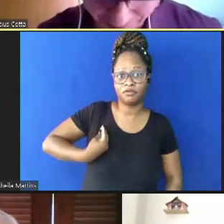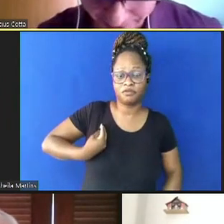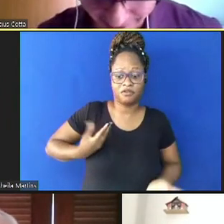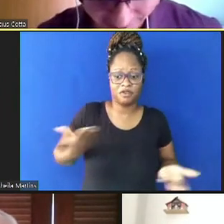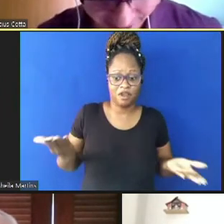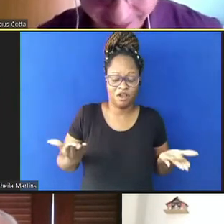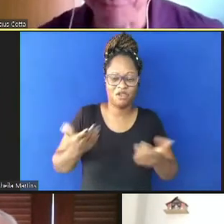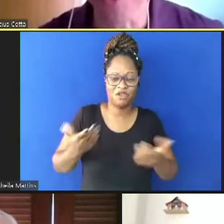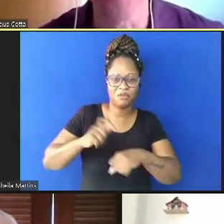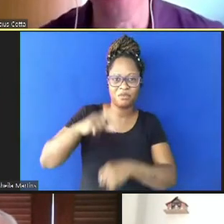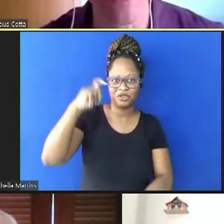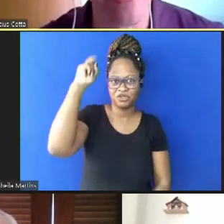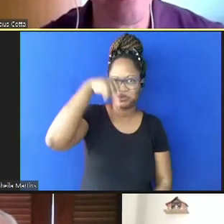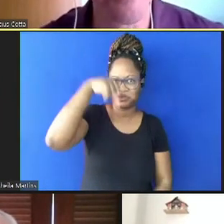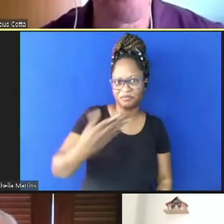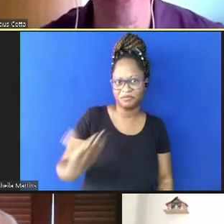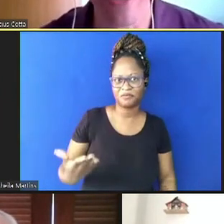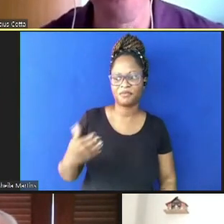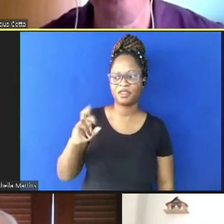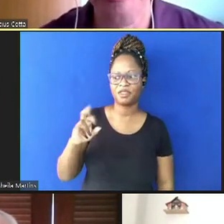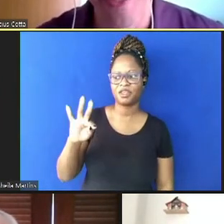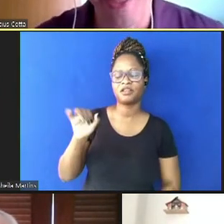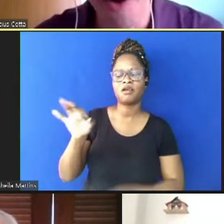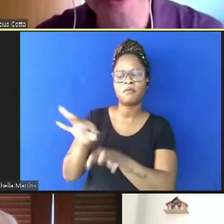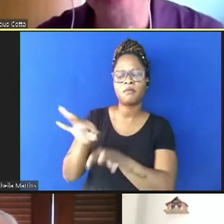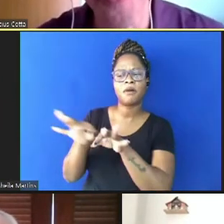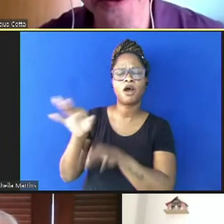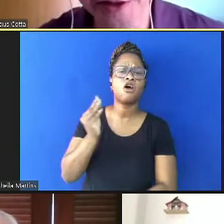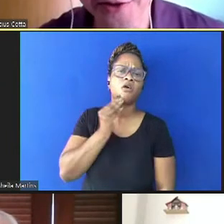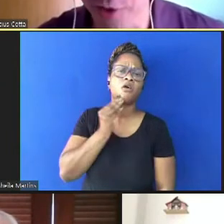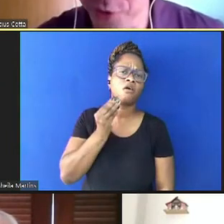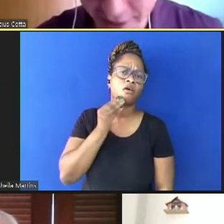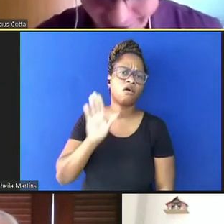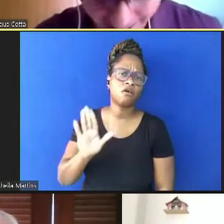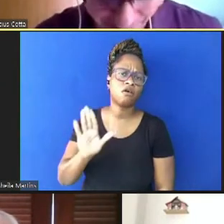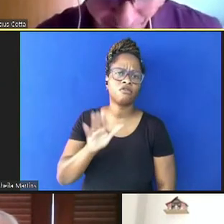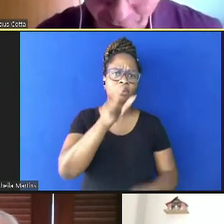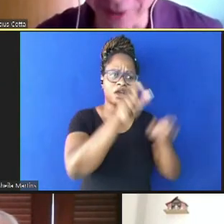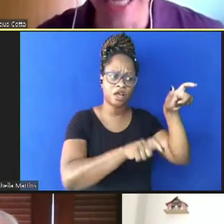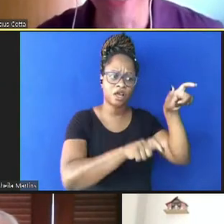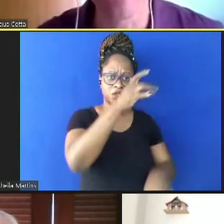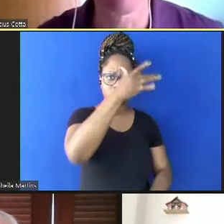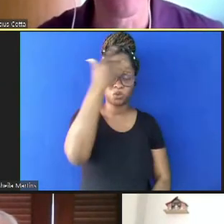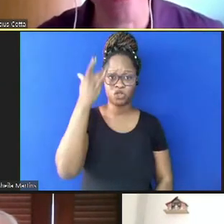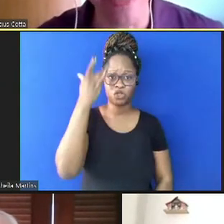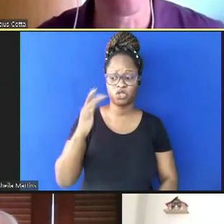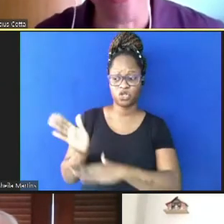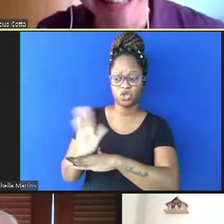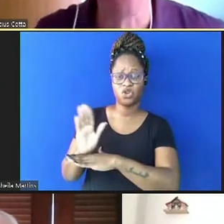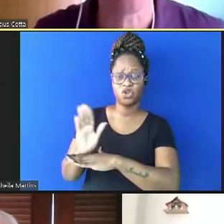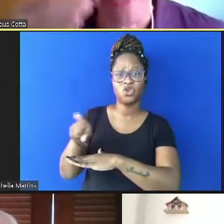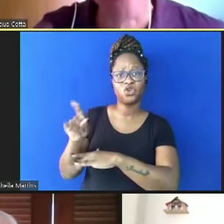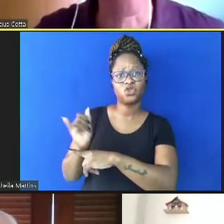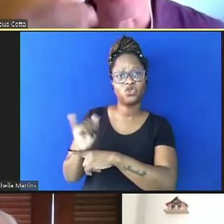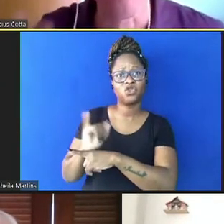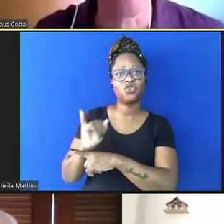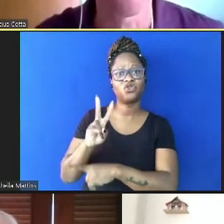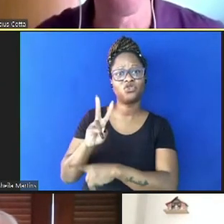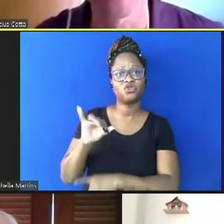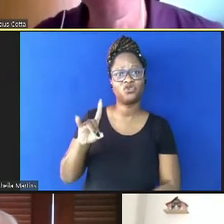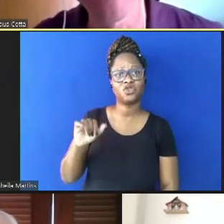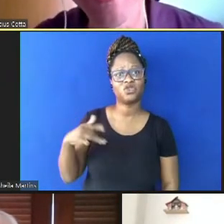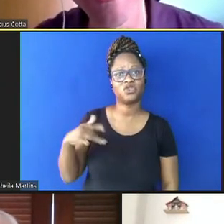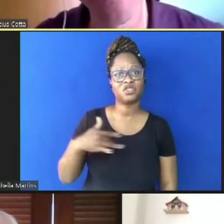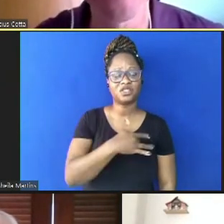agradecimento especial à Rita por toda a organização. Claro, ao pessoal do Vídeo Saúde, a equipe do Paulo Lara, né, que mantém exatamente todo